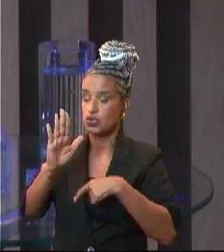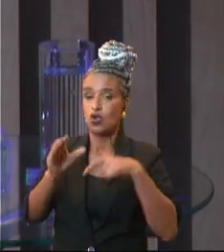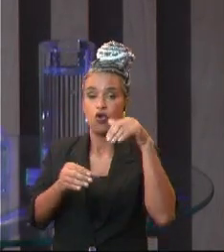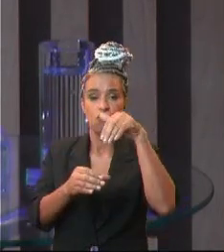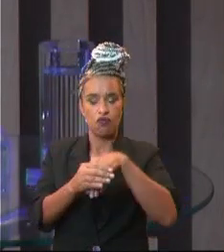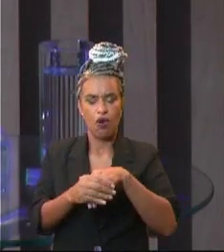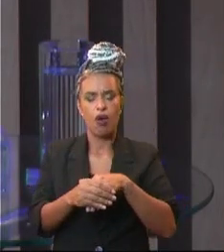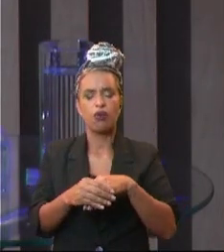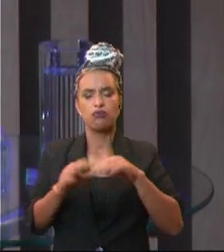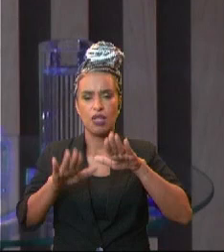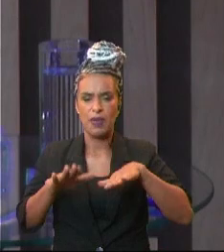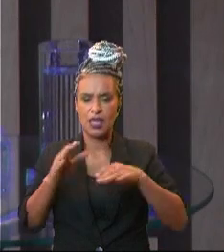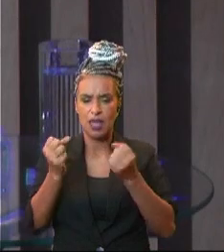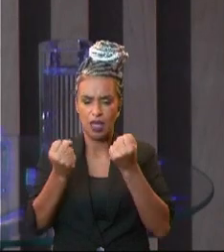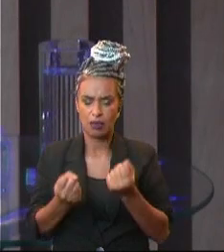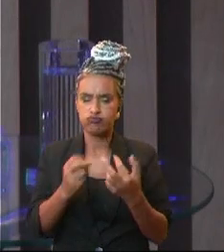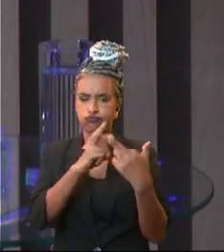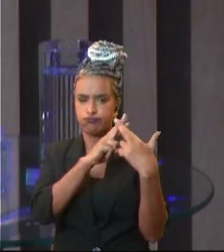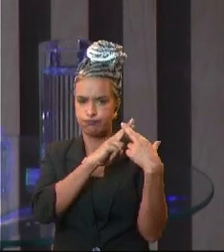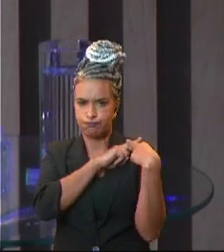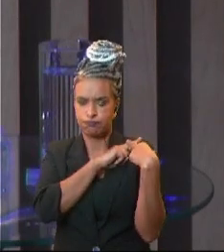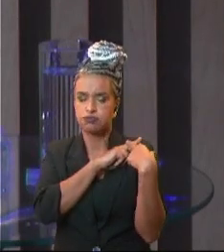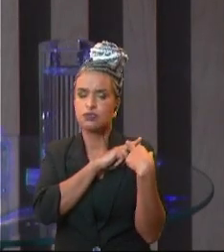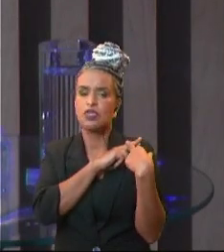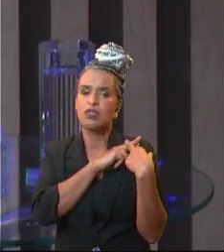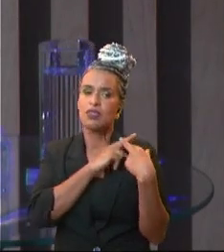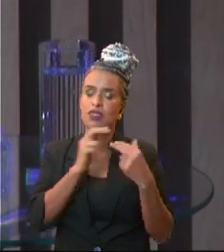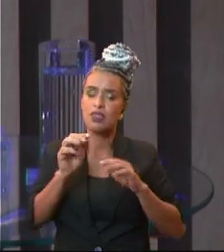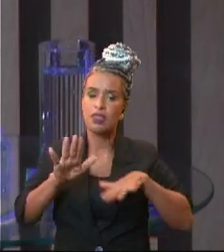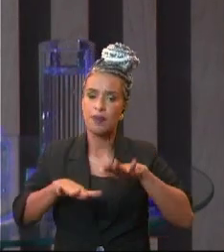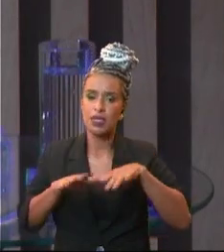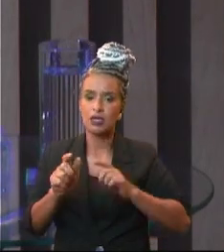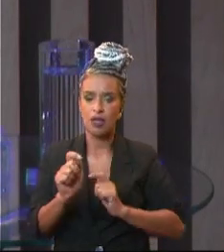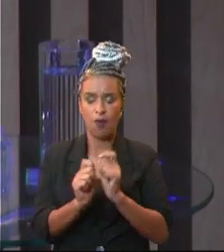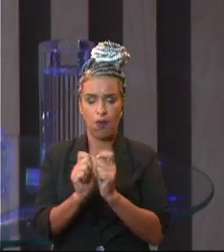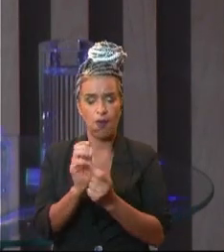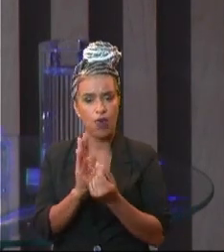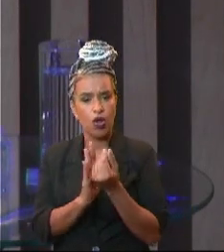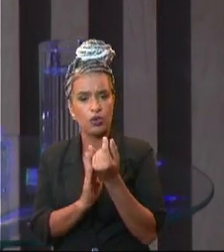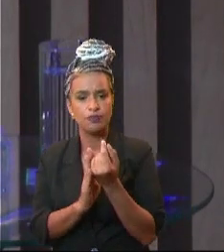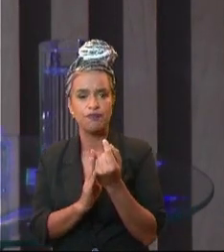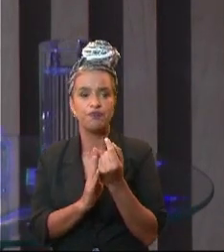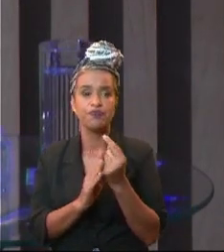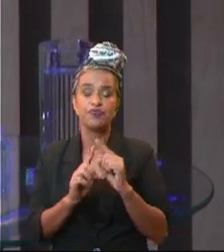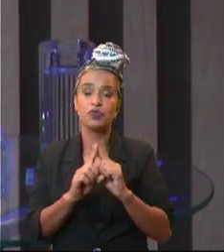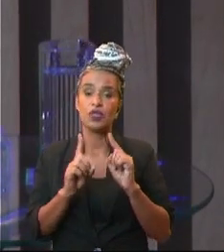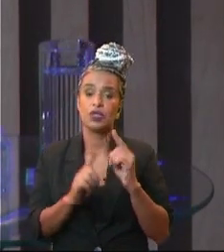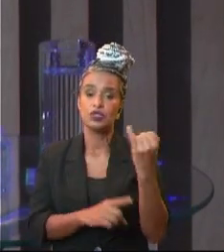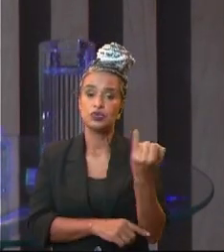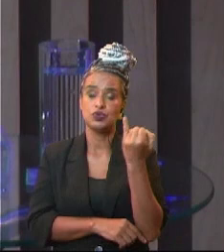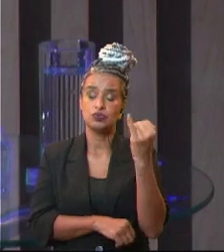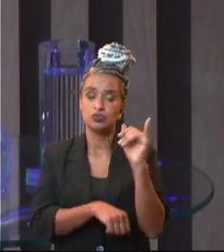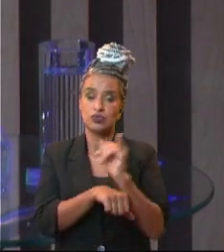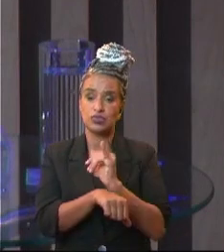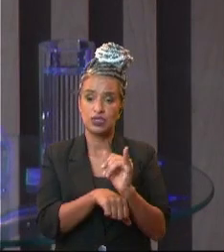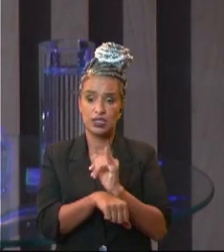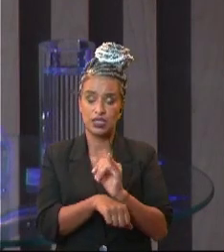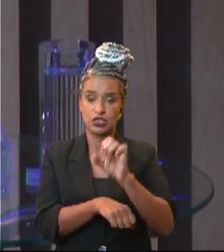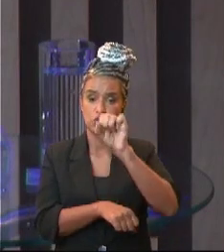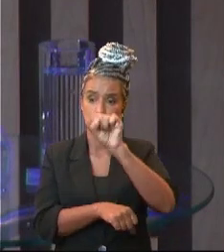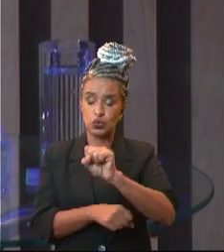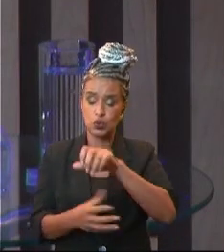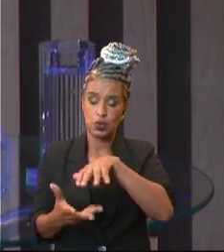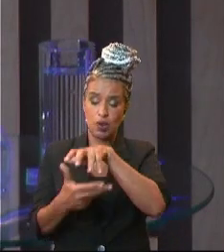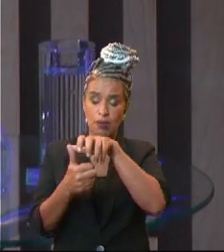tem peso, dependendo do seu tamanho, da sua economia. E uma das alternativas que os países do Sul Global, em particular o Brasil, tomou